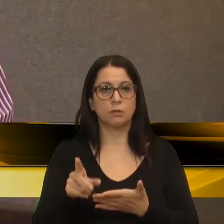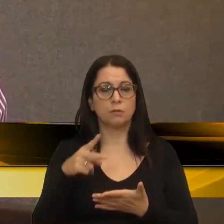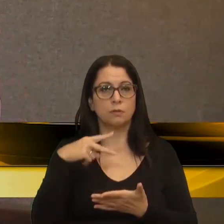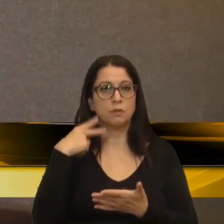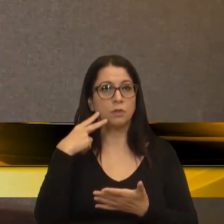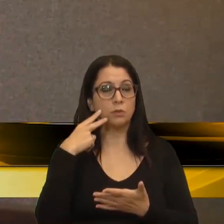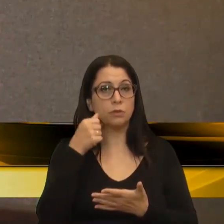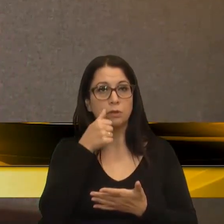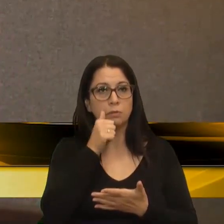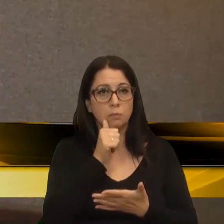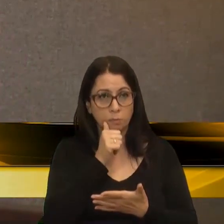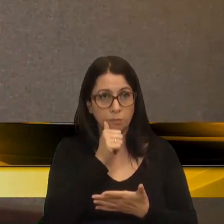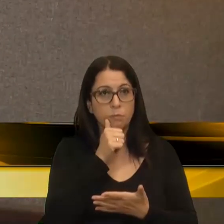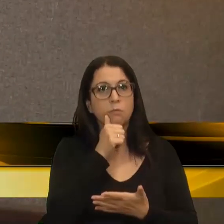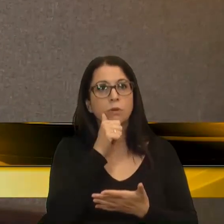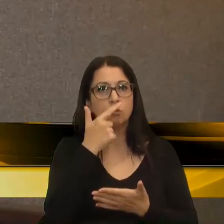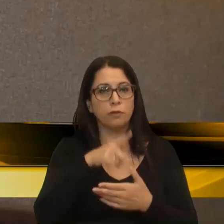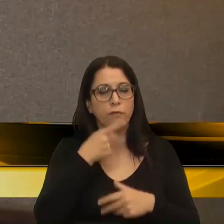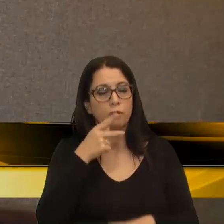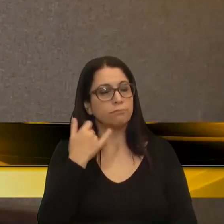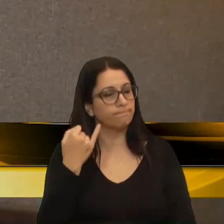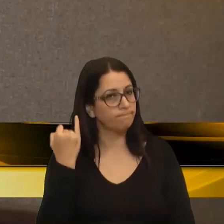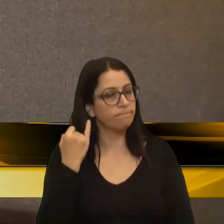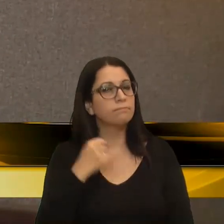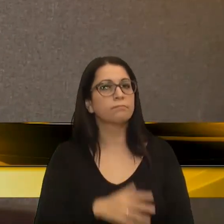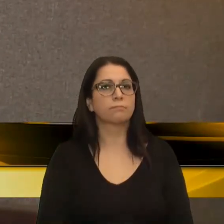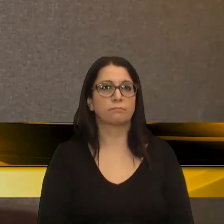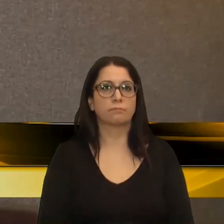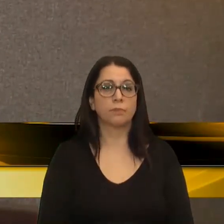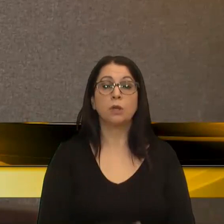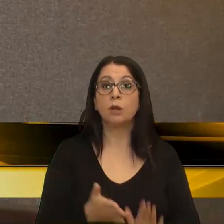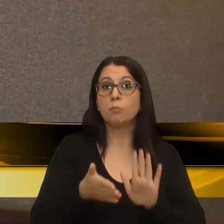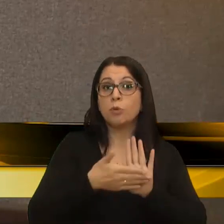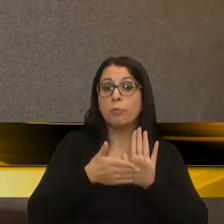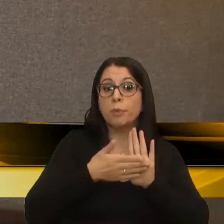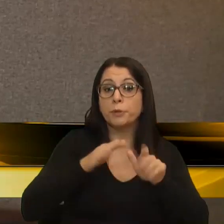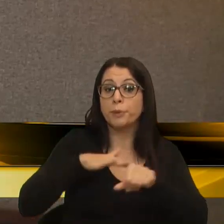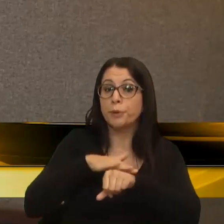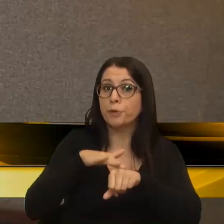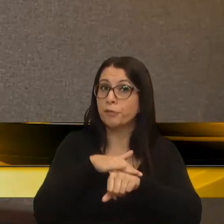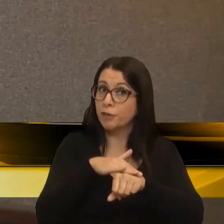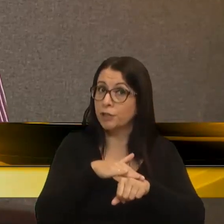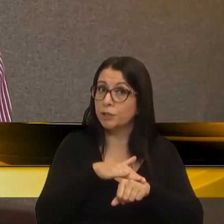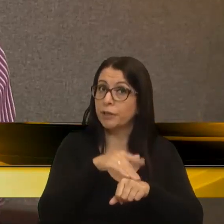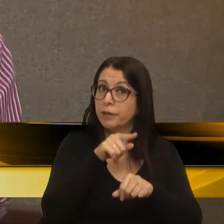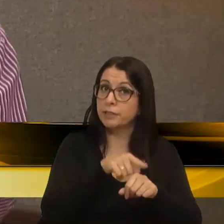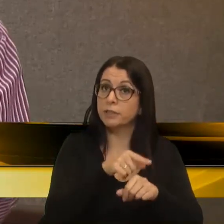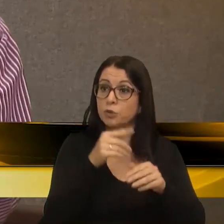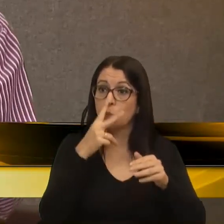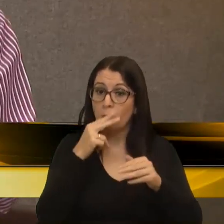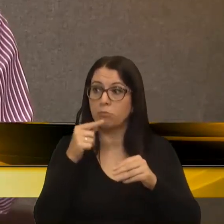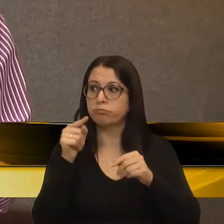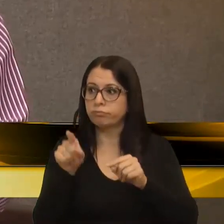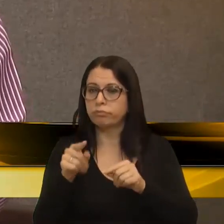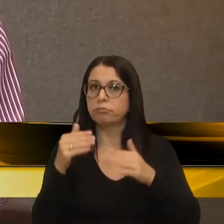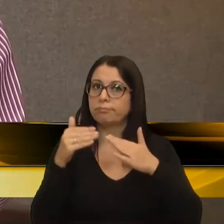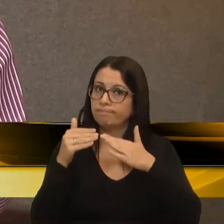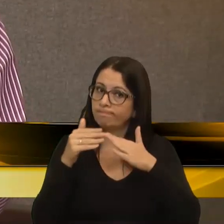acho que tocou num ponto bem importante. Está se propondo um diálogo desde que seja conforme